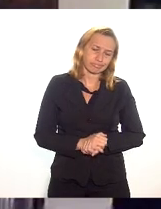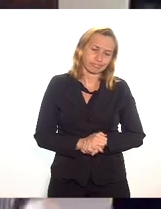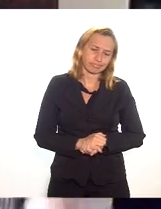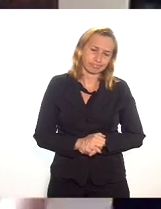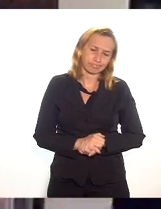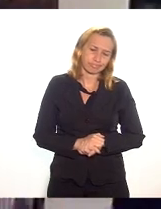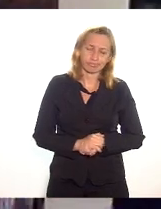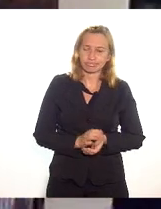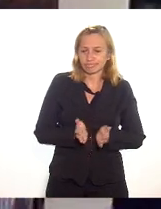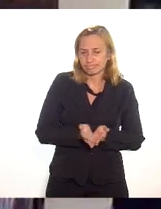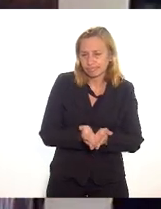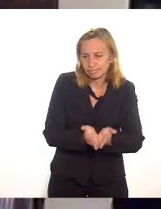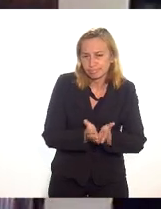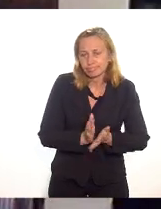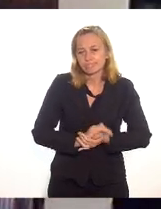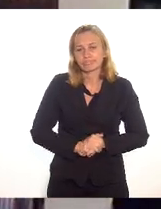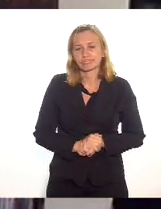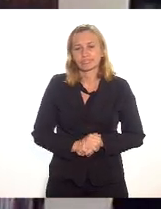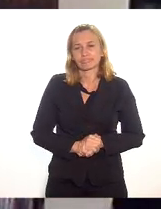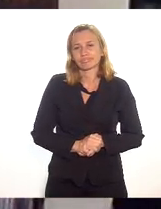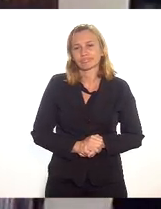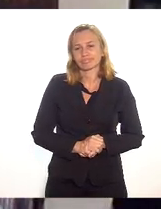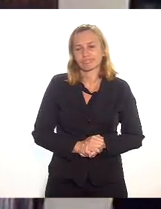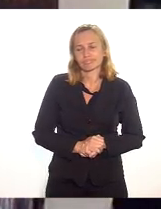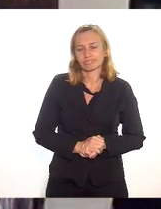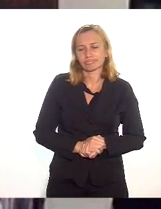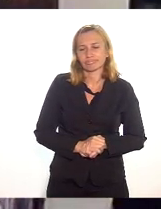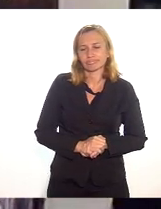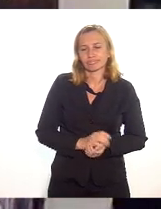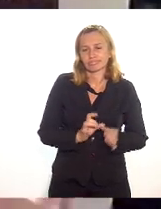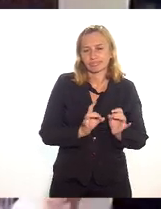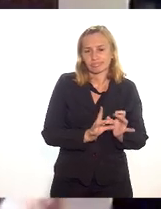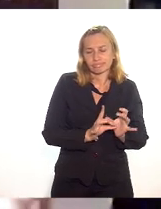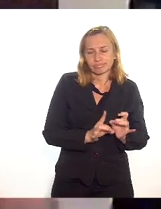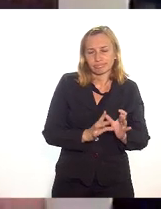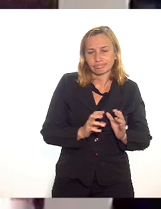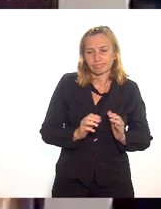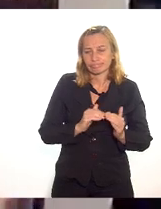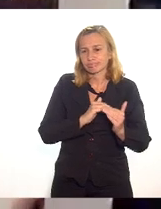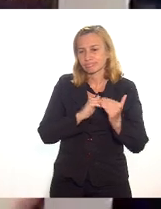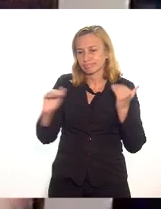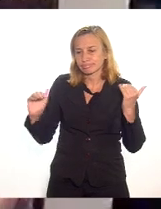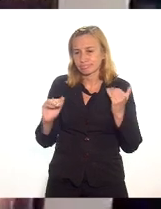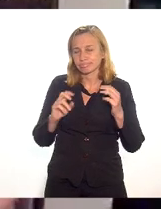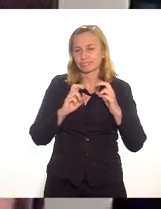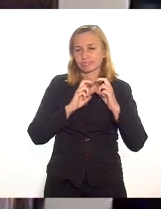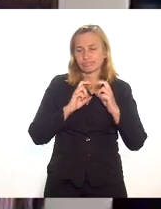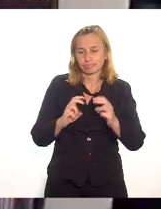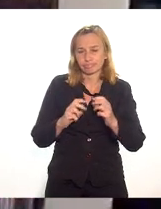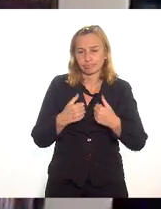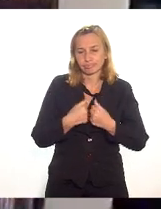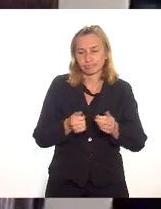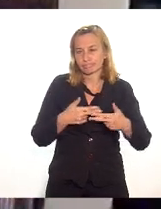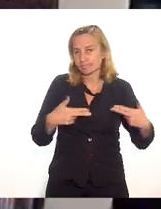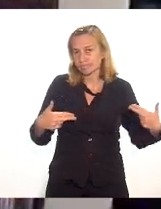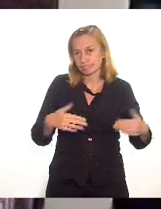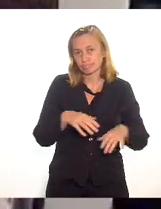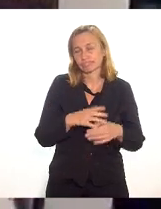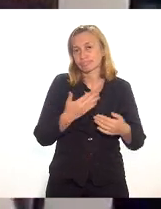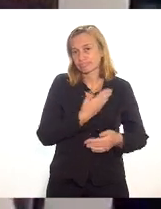das barcas, a privatização dos transportes públicos,